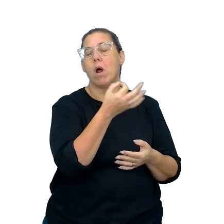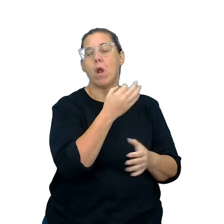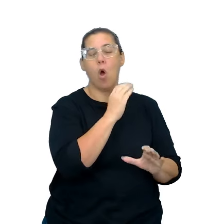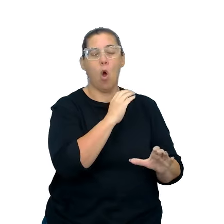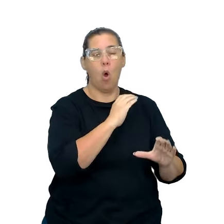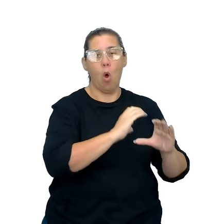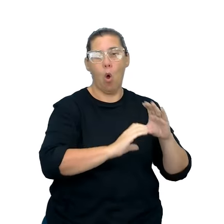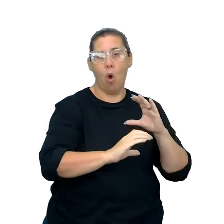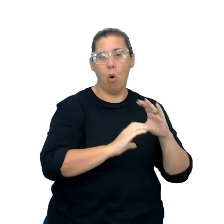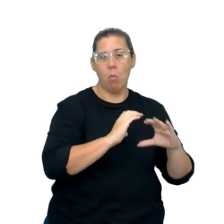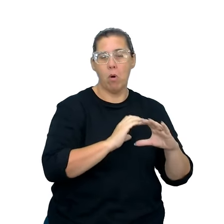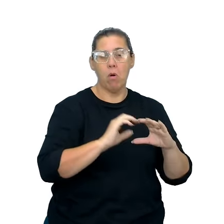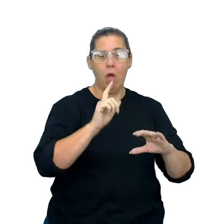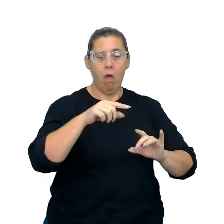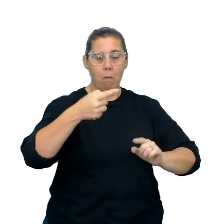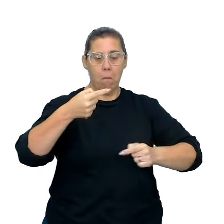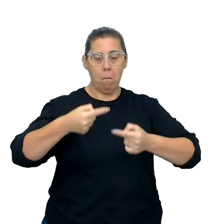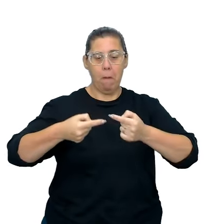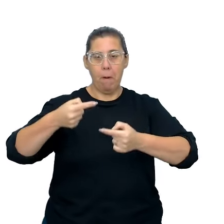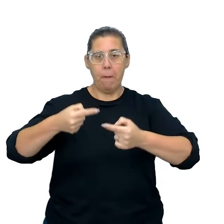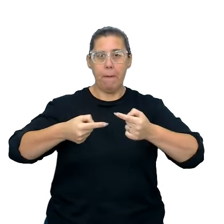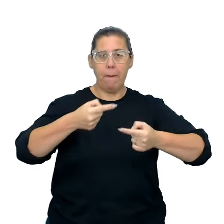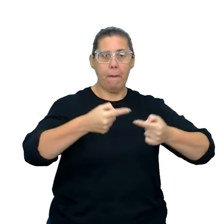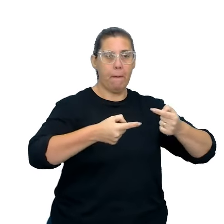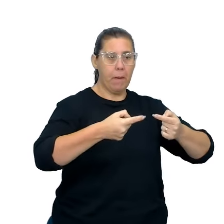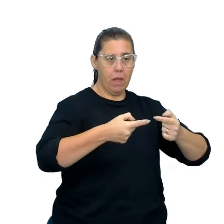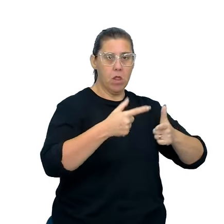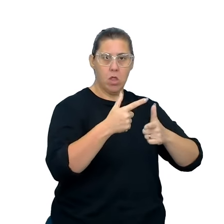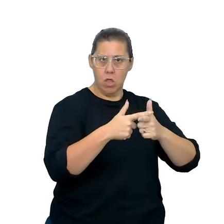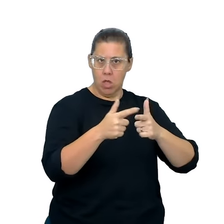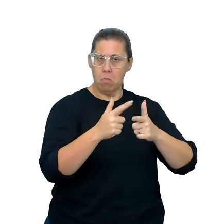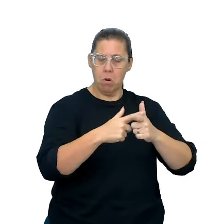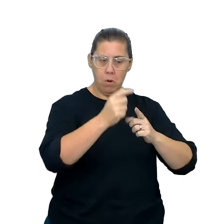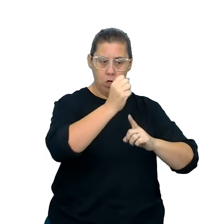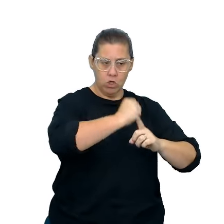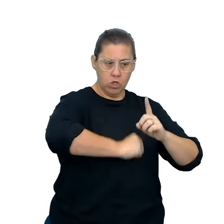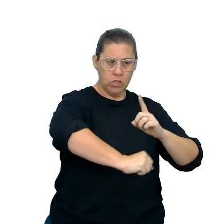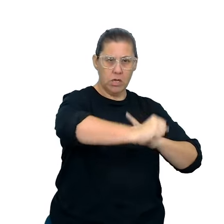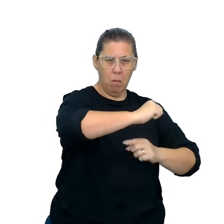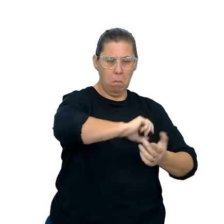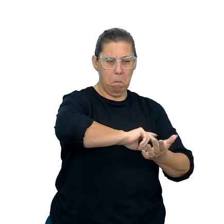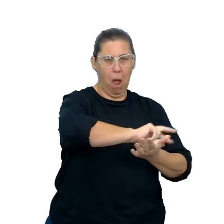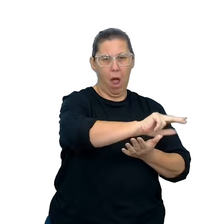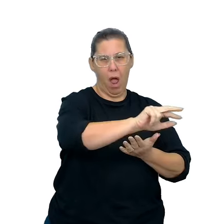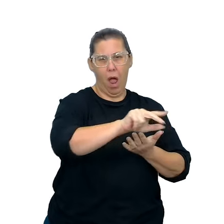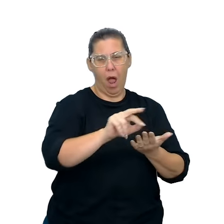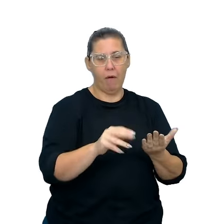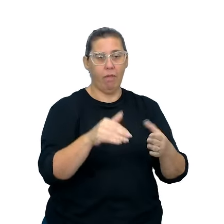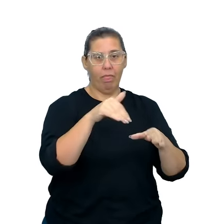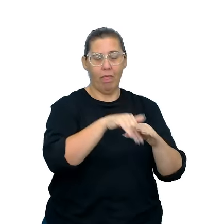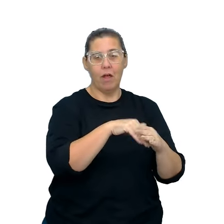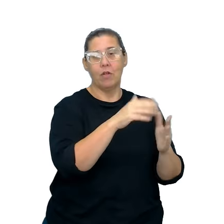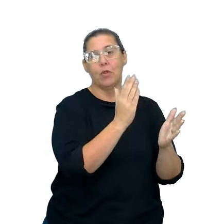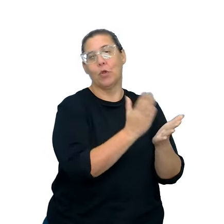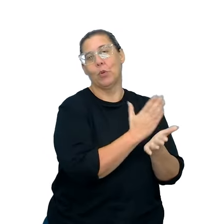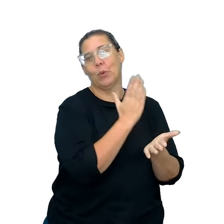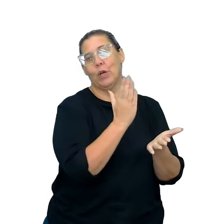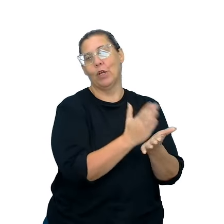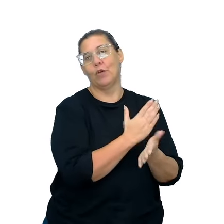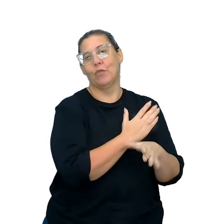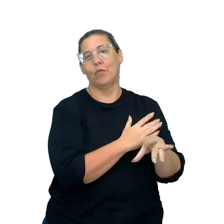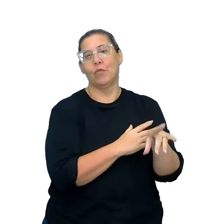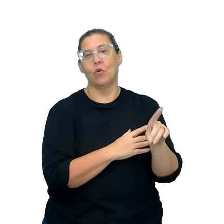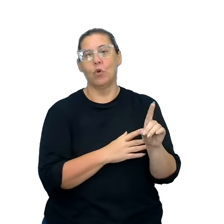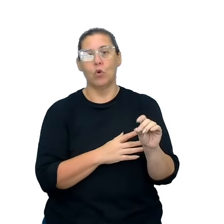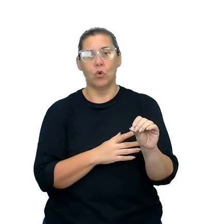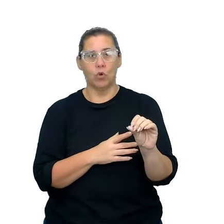comunicação é uma discussão, né, de problemas sociais controversos. Isso está no livro, né, do Dawes e de Schneuli,